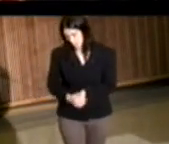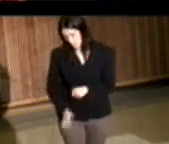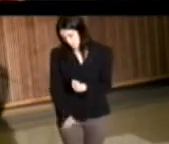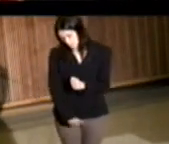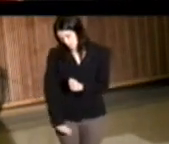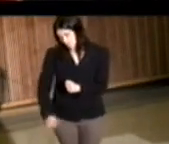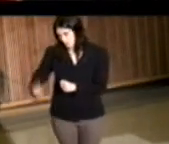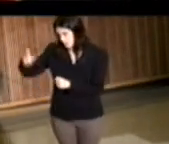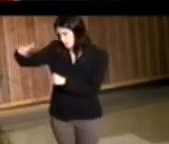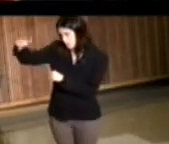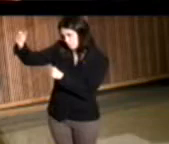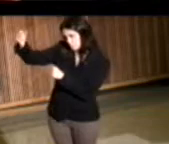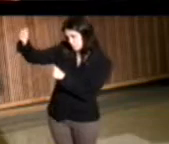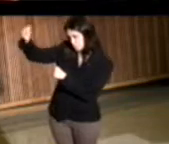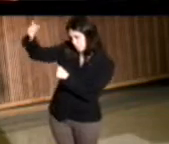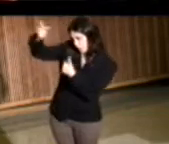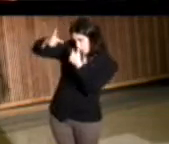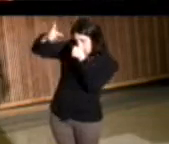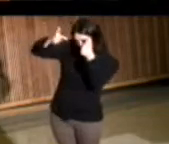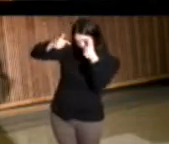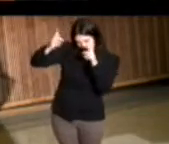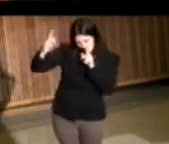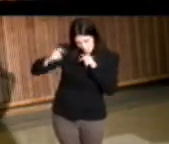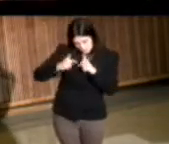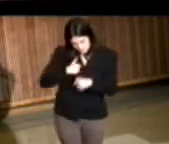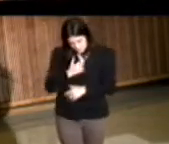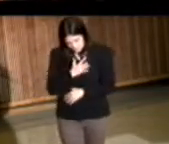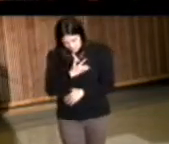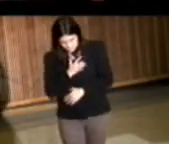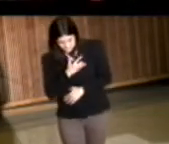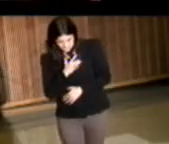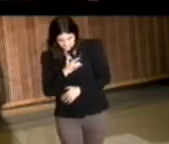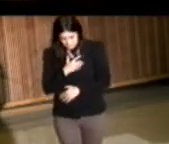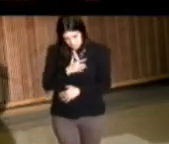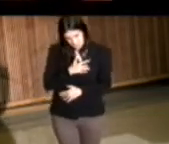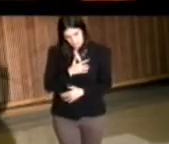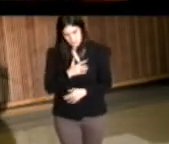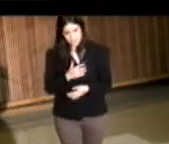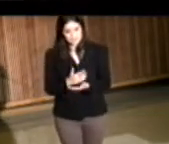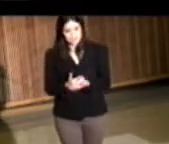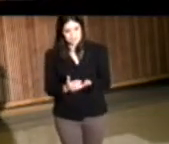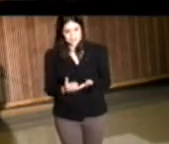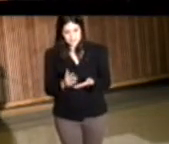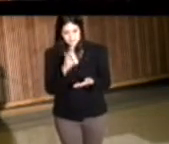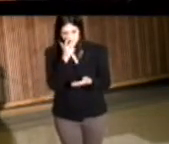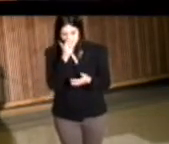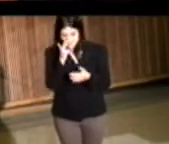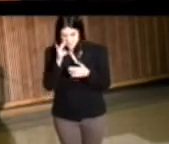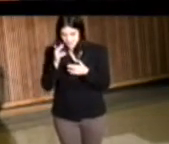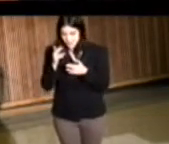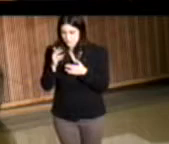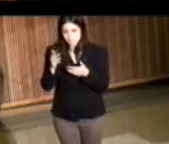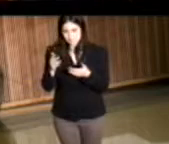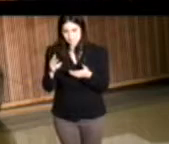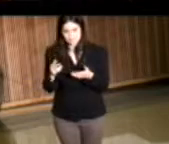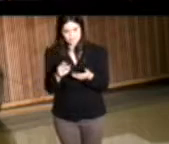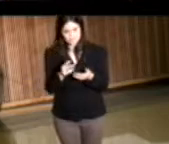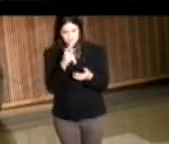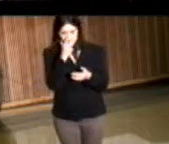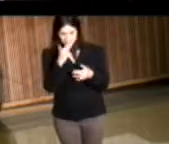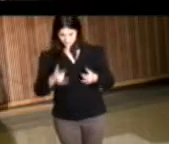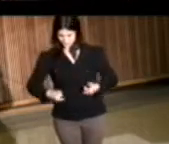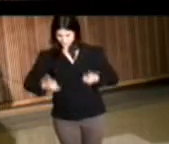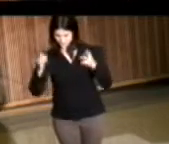de doença na alma, tá? E às vezes eu não entendo que eu tenho que olhar até para aquele que parece arrogante aos meus olhos,